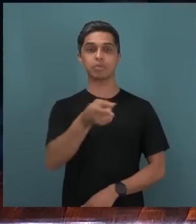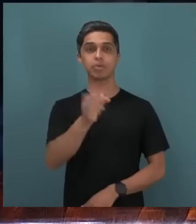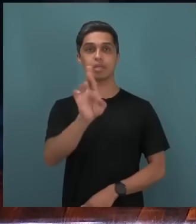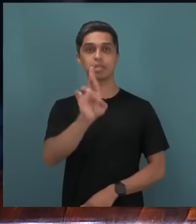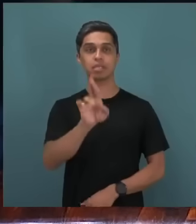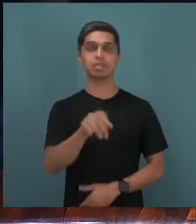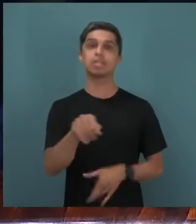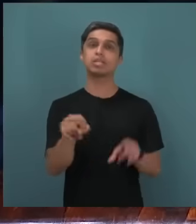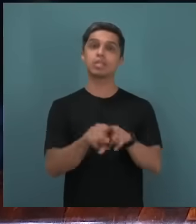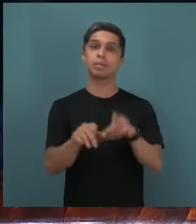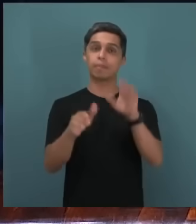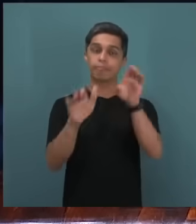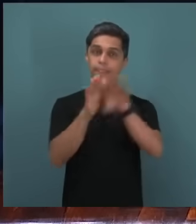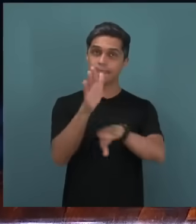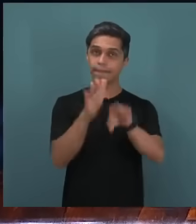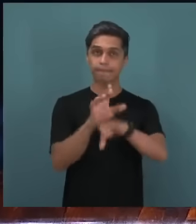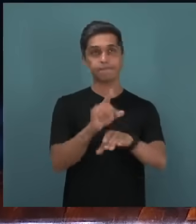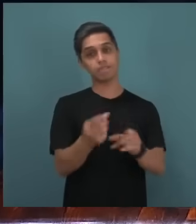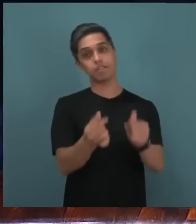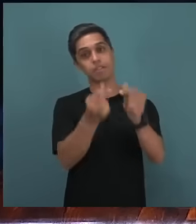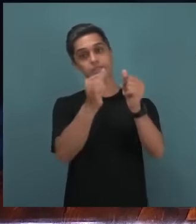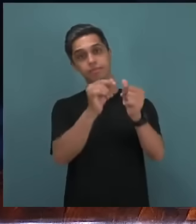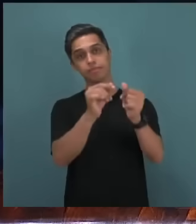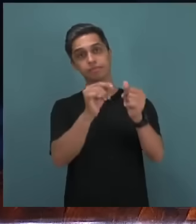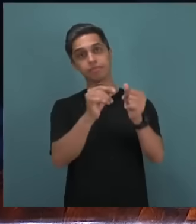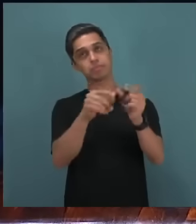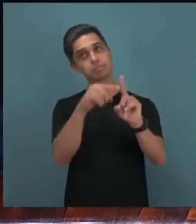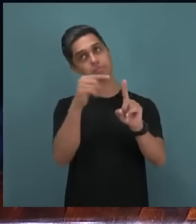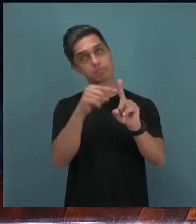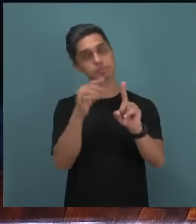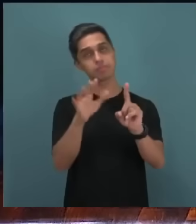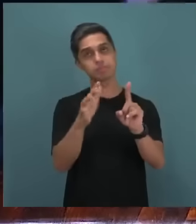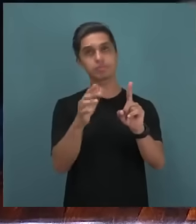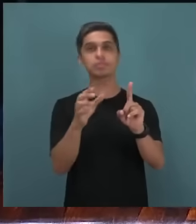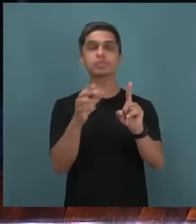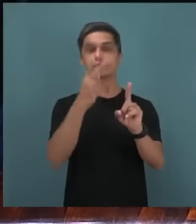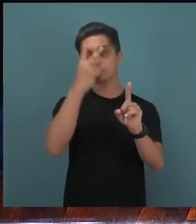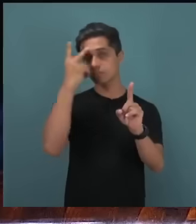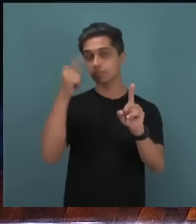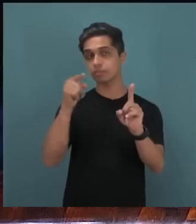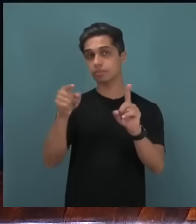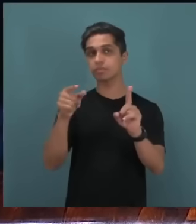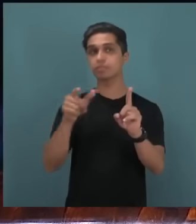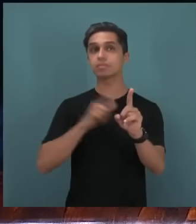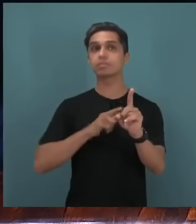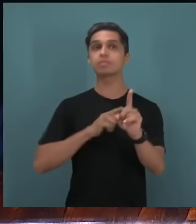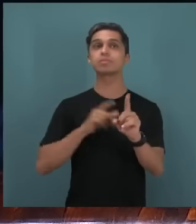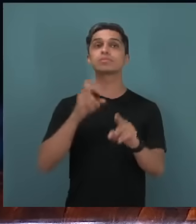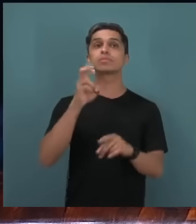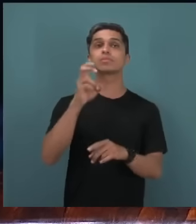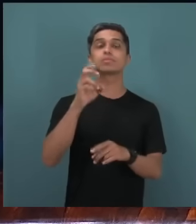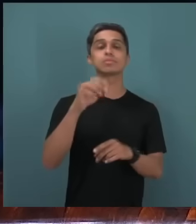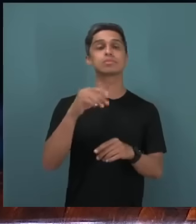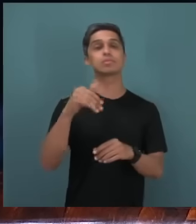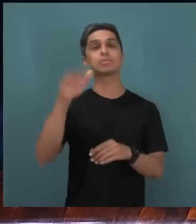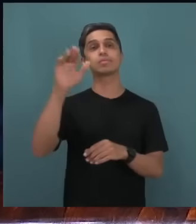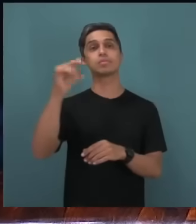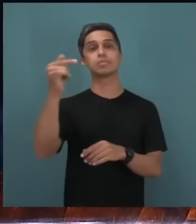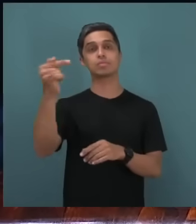descontos, não no mesmo valor, parcial, para aqueles que ganham entre 5 e 7